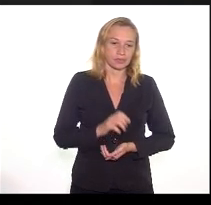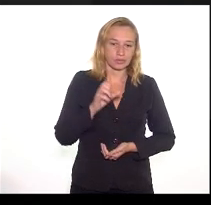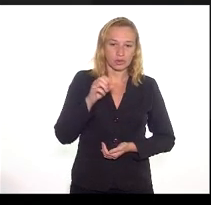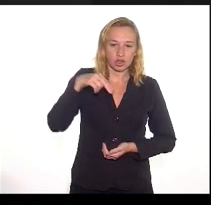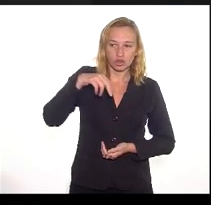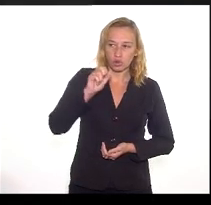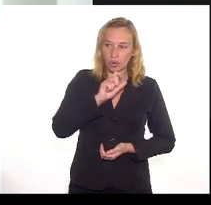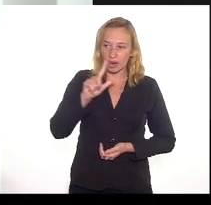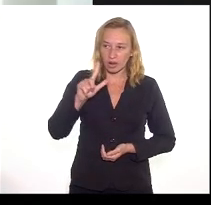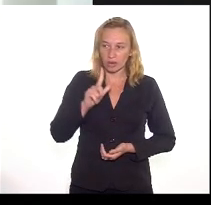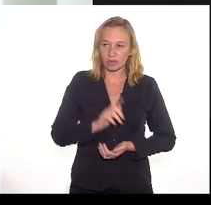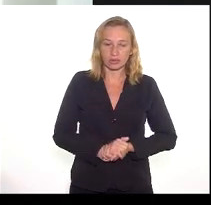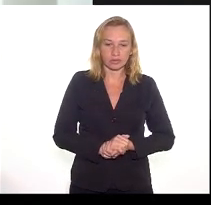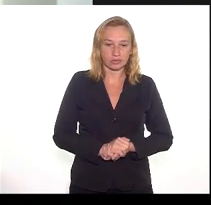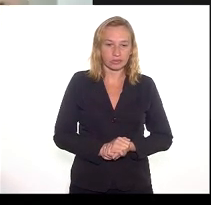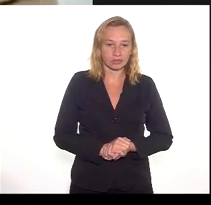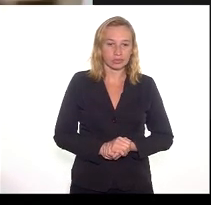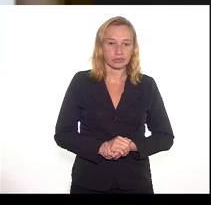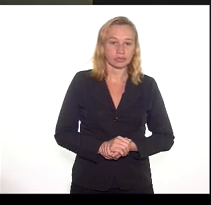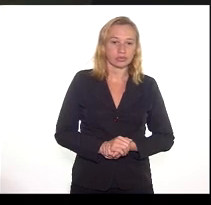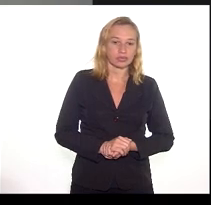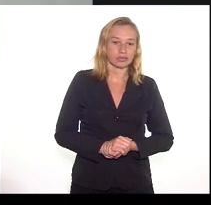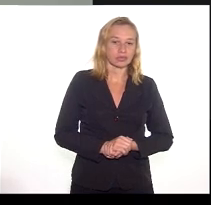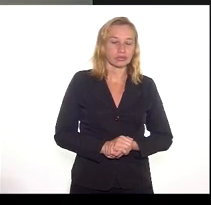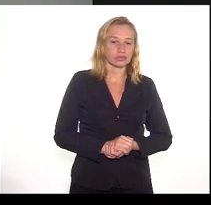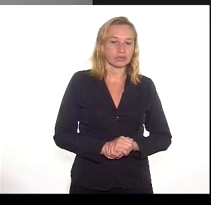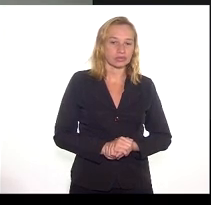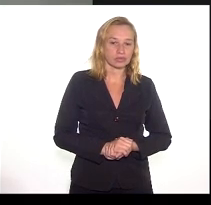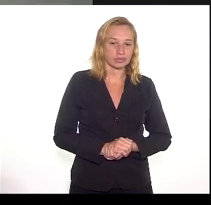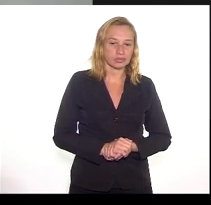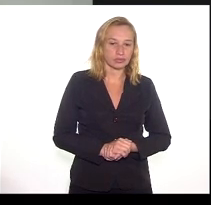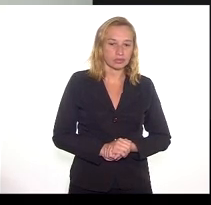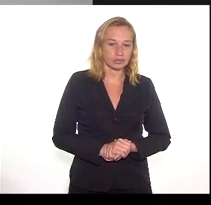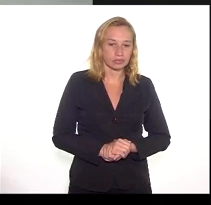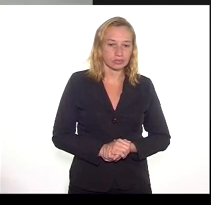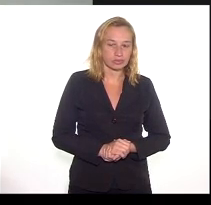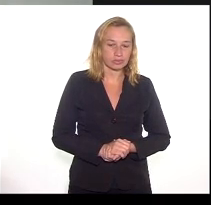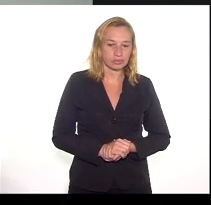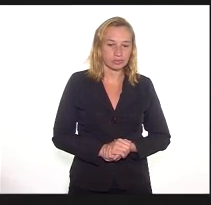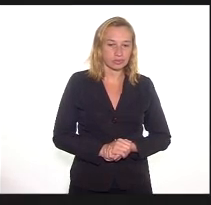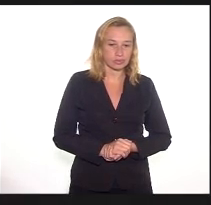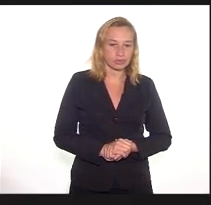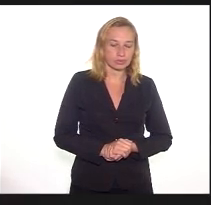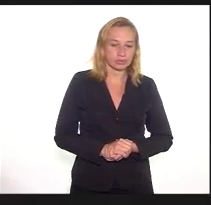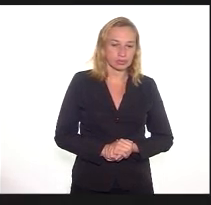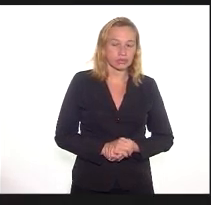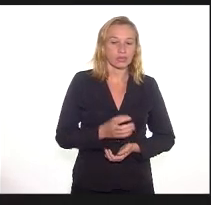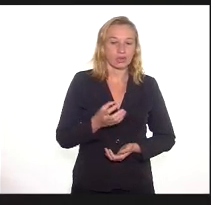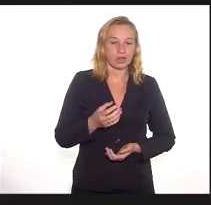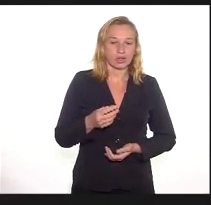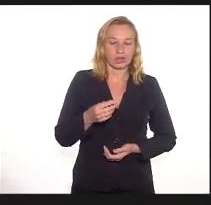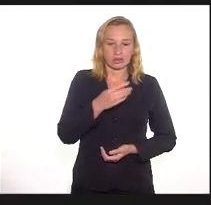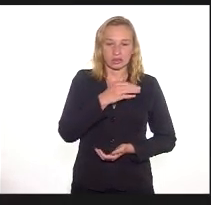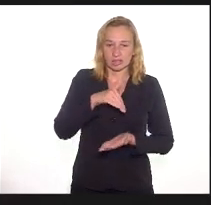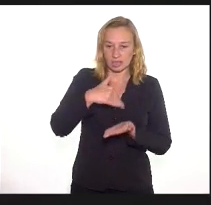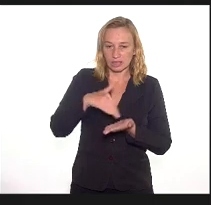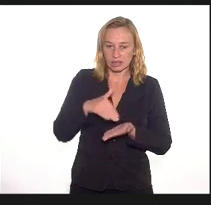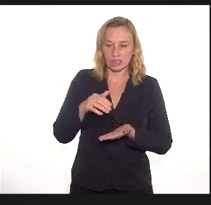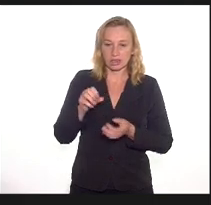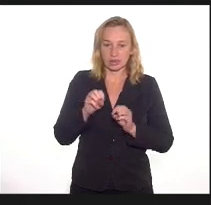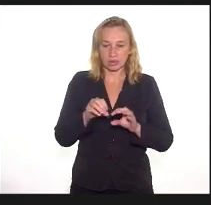Ratinho. Eu fui secretário estadual de habitação, eu dei mais de 30 mil títulos. Eu acho que o Márcio